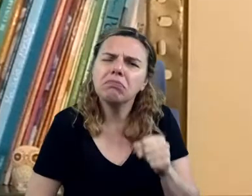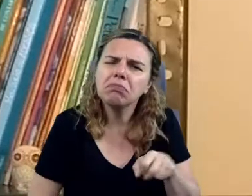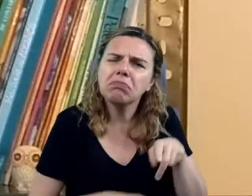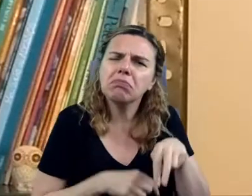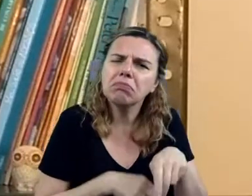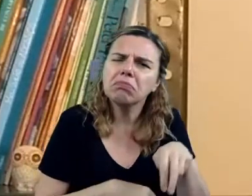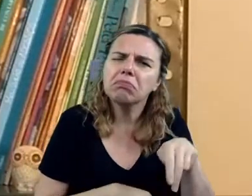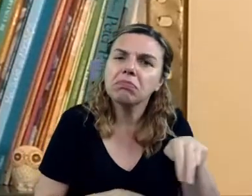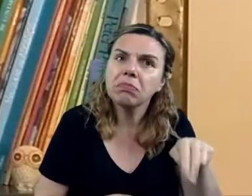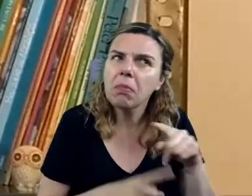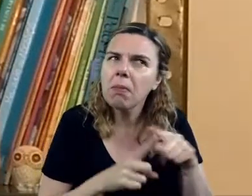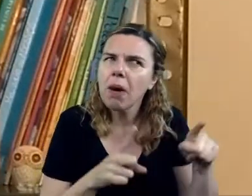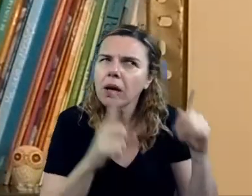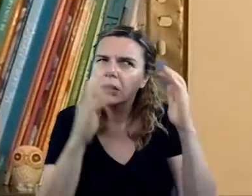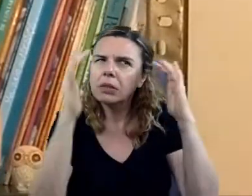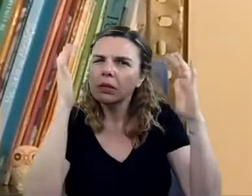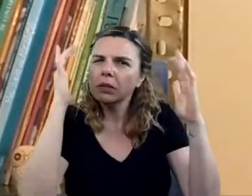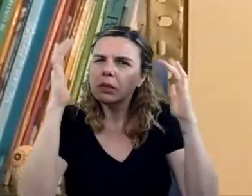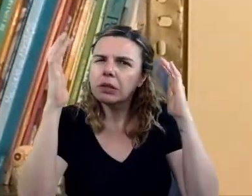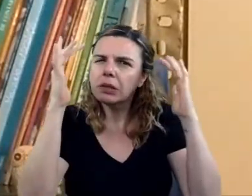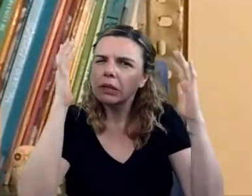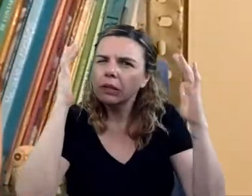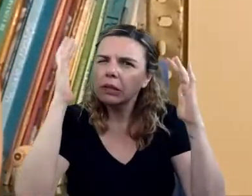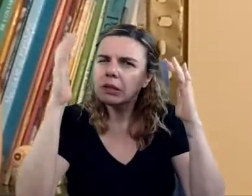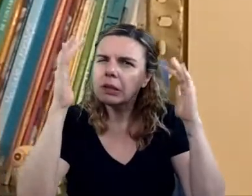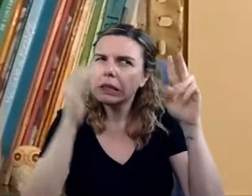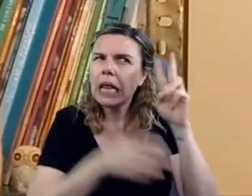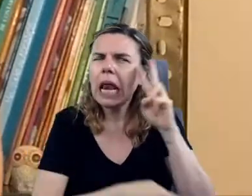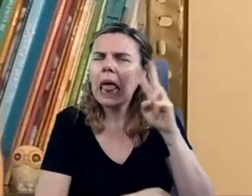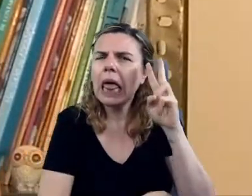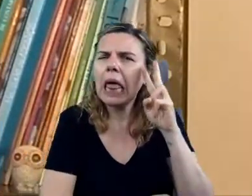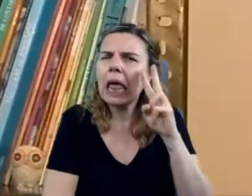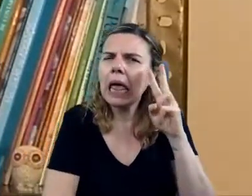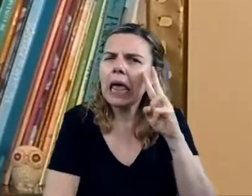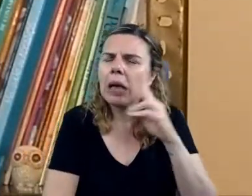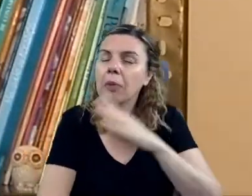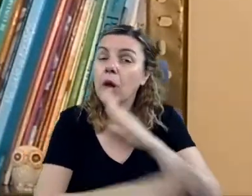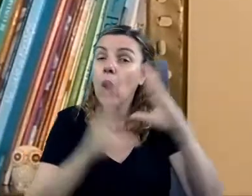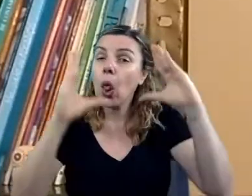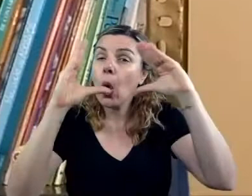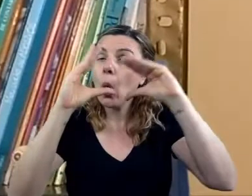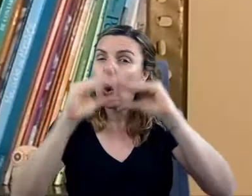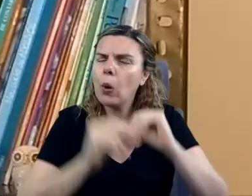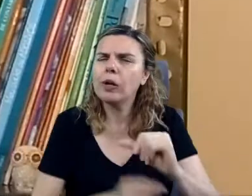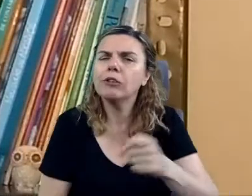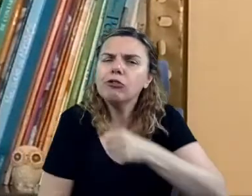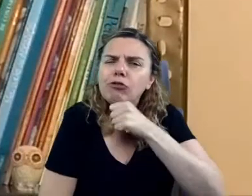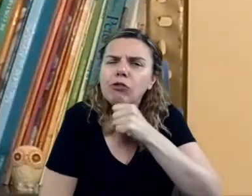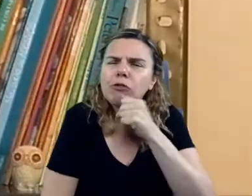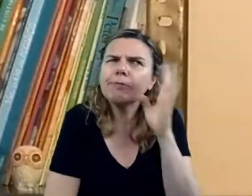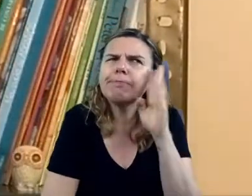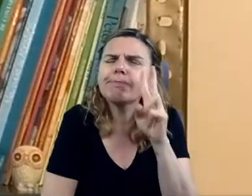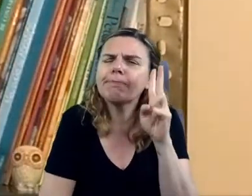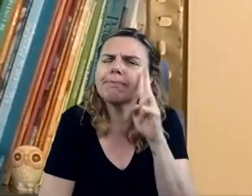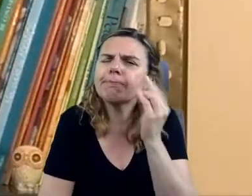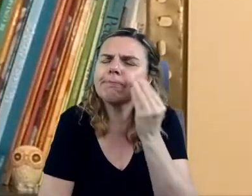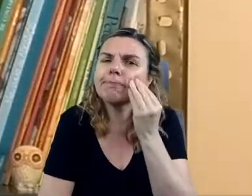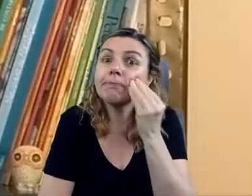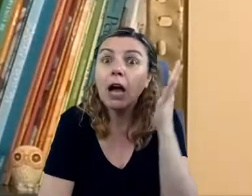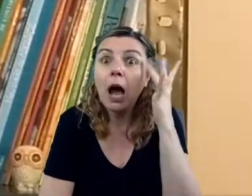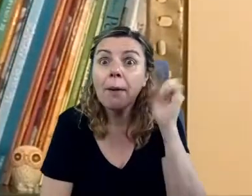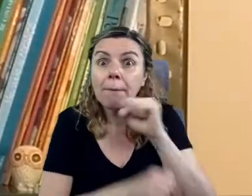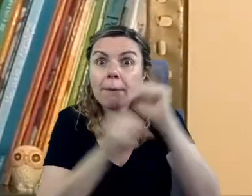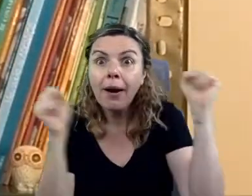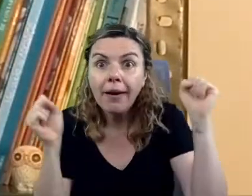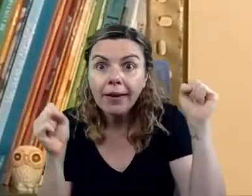lentamente. Mas a ideia ficou a rodopiar na sua cabeça a noite inteira.